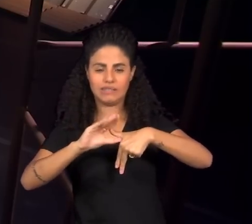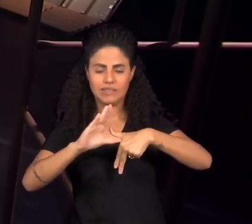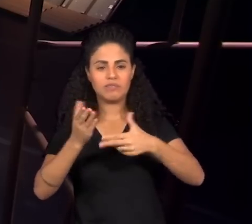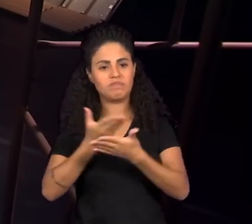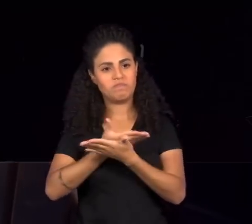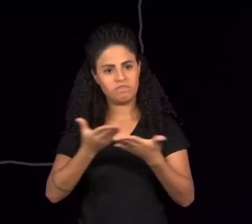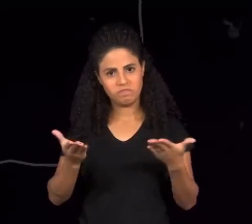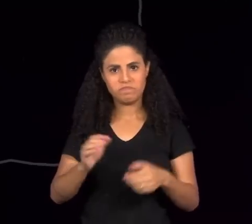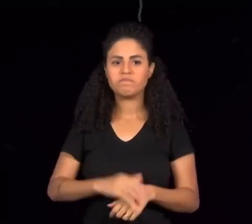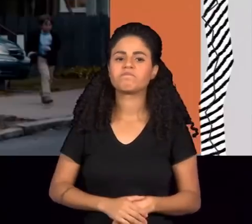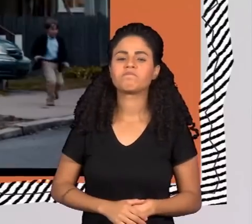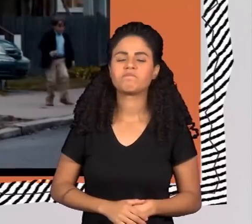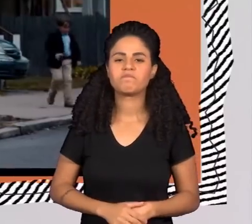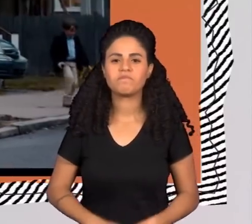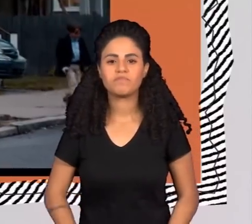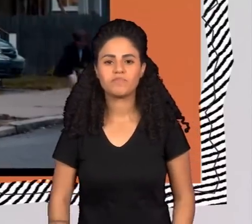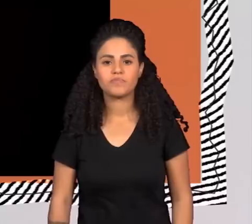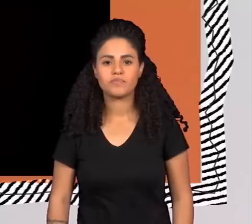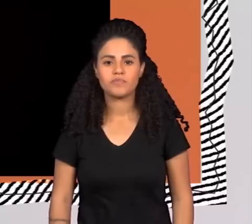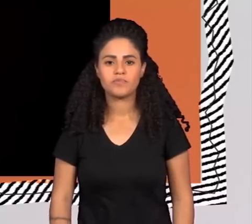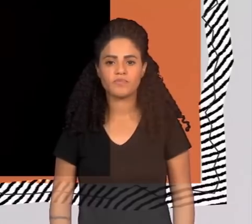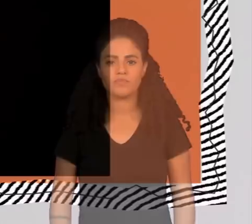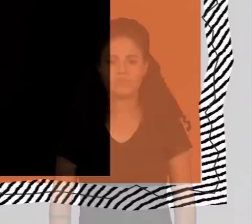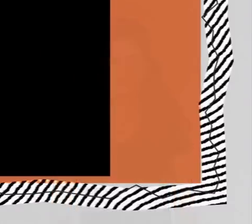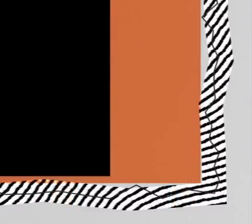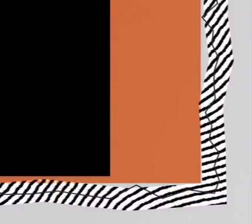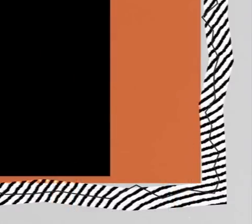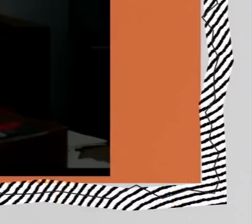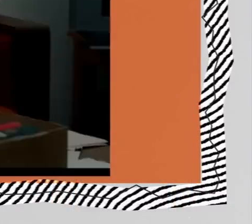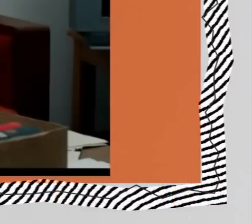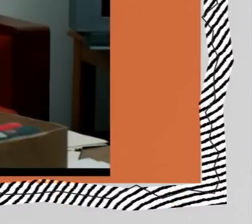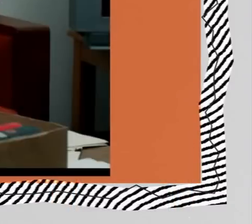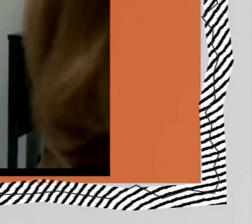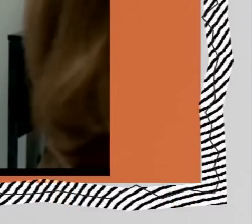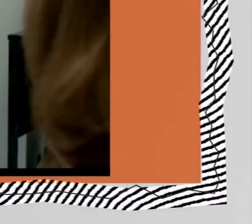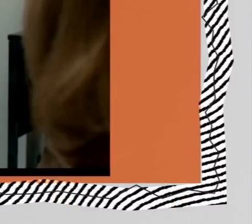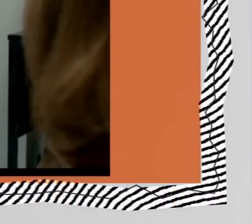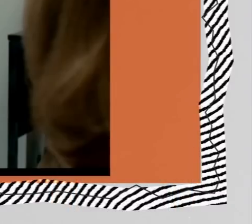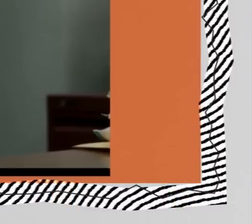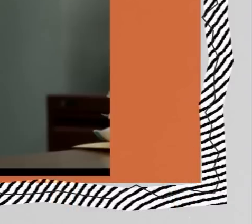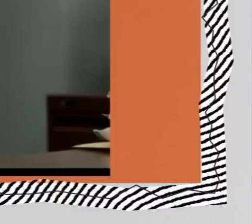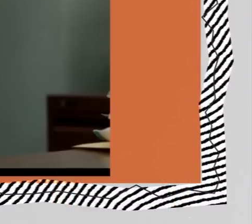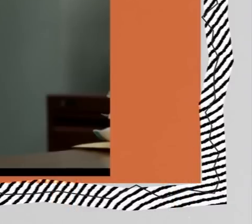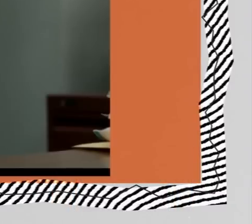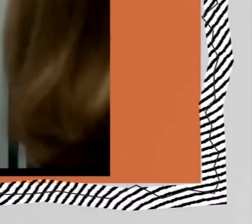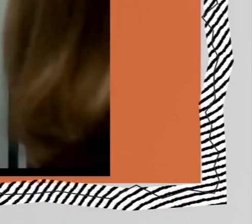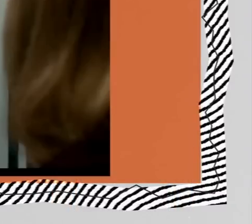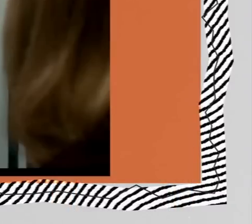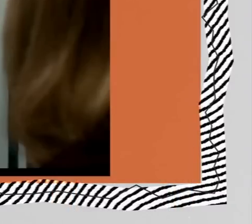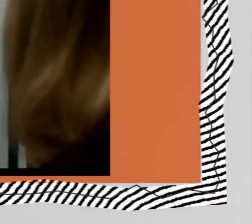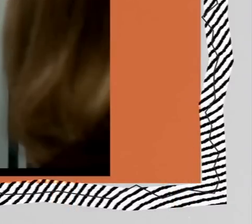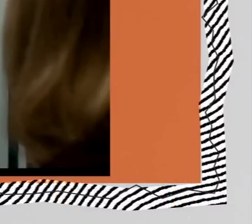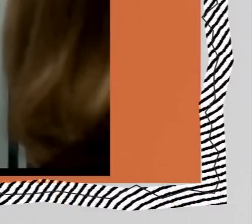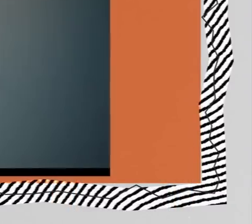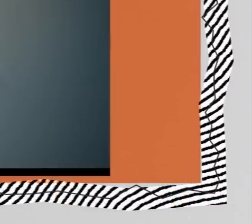Padre Anchieta mesmo. You're a poor kid from a poor family, and when a priest pays attention to you, it's a big deal. How do you say no to God?